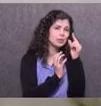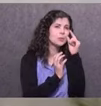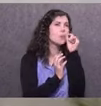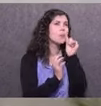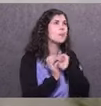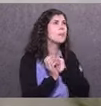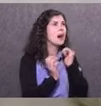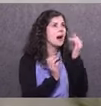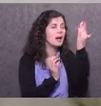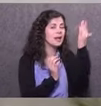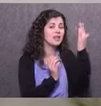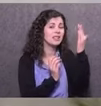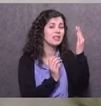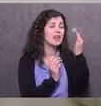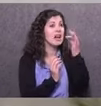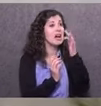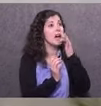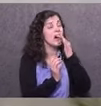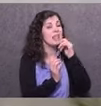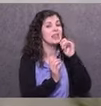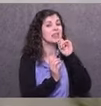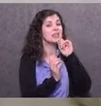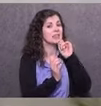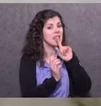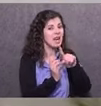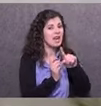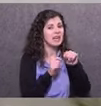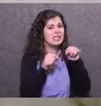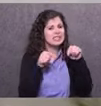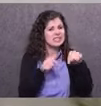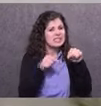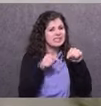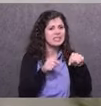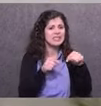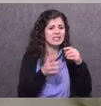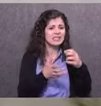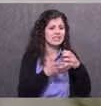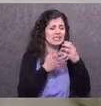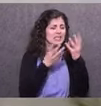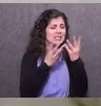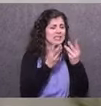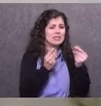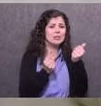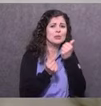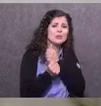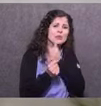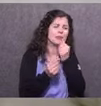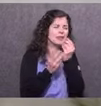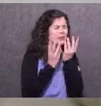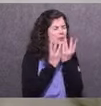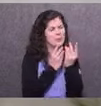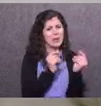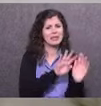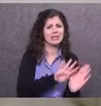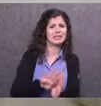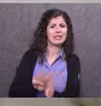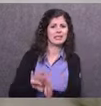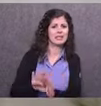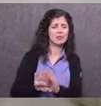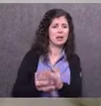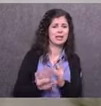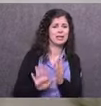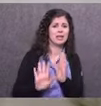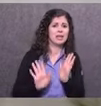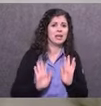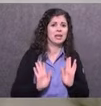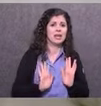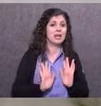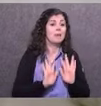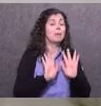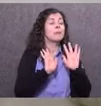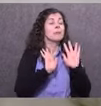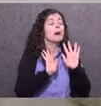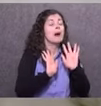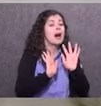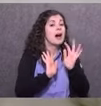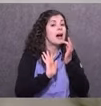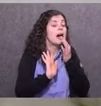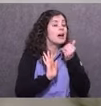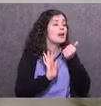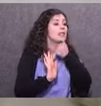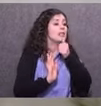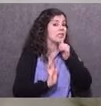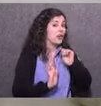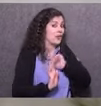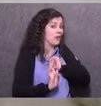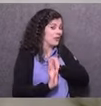é possível, passe de mim este cálice. Todavia, não se faça como eu